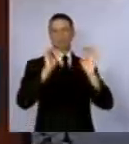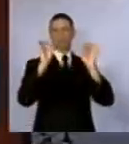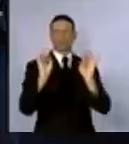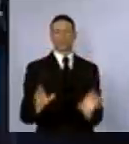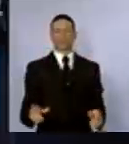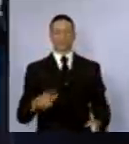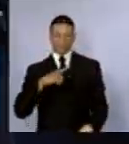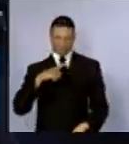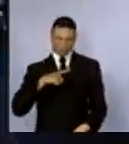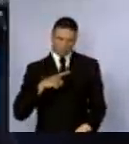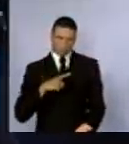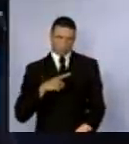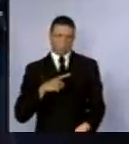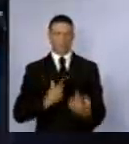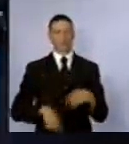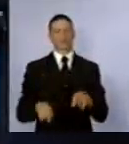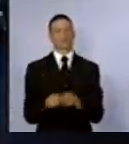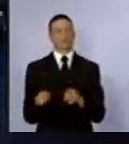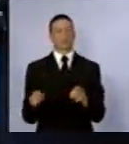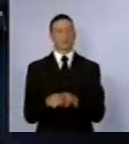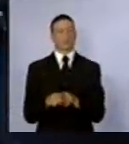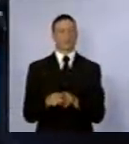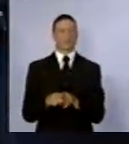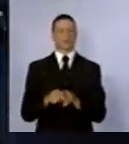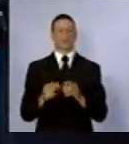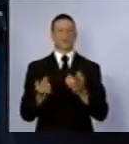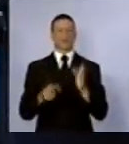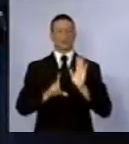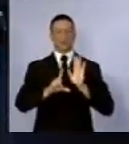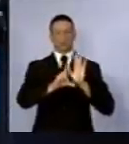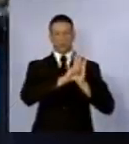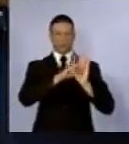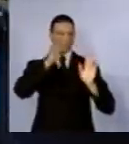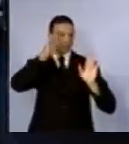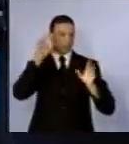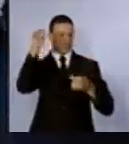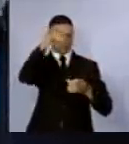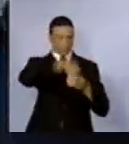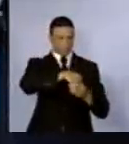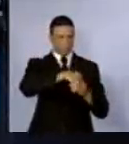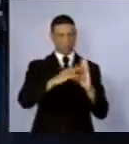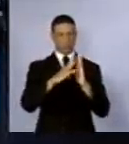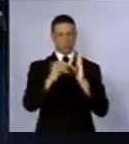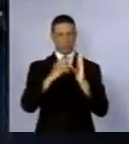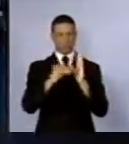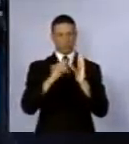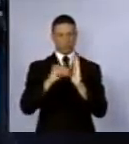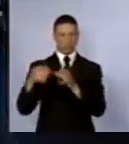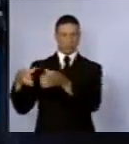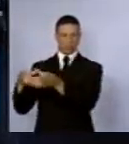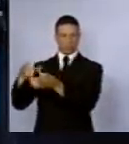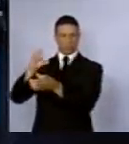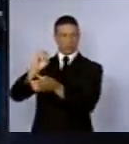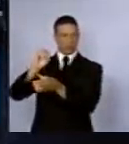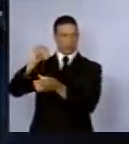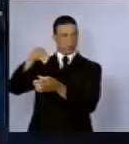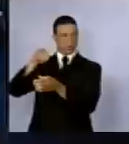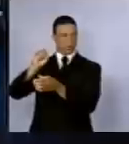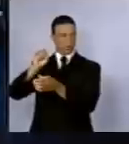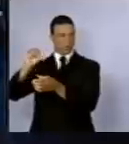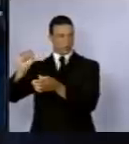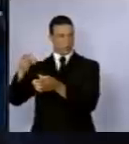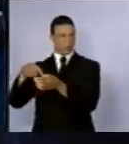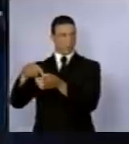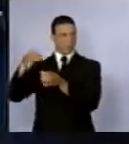que dá claramente essa noção da agregação entre o modelo proposto pela OMS e aquilo que